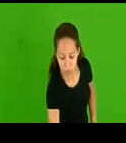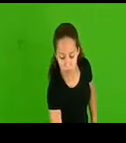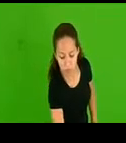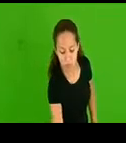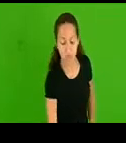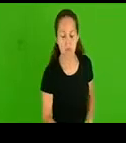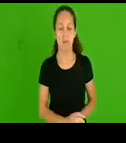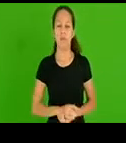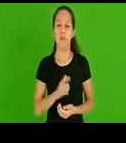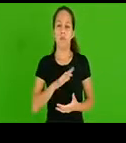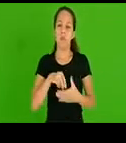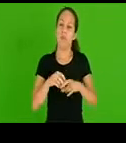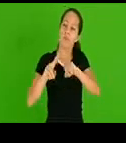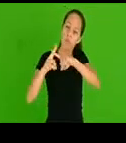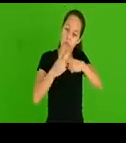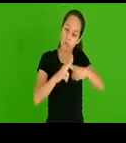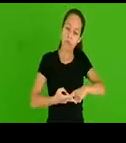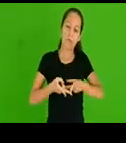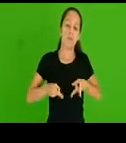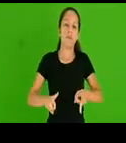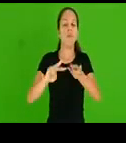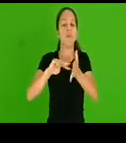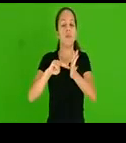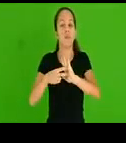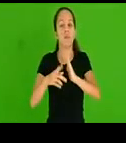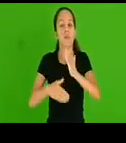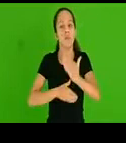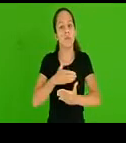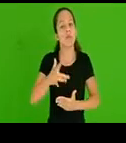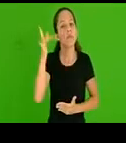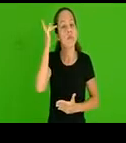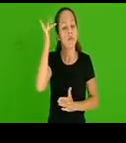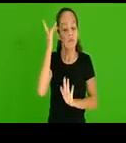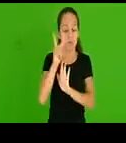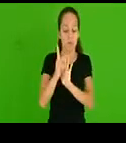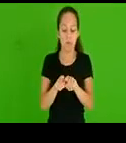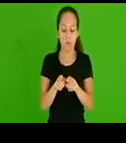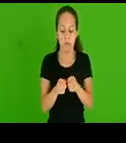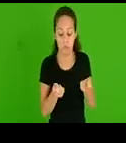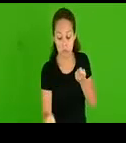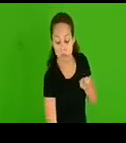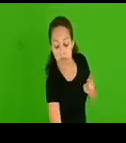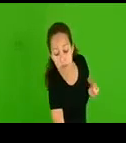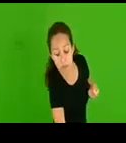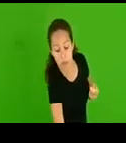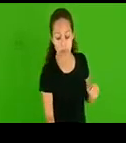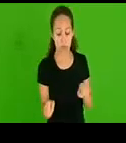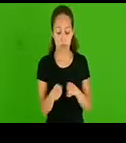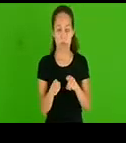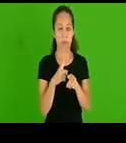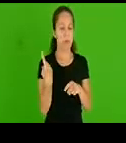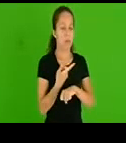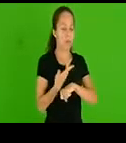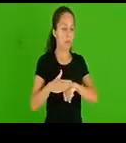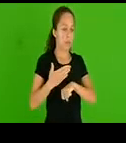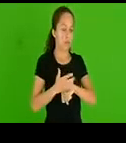tem que ser feita periodicamente é uma forma de não envelhecer tanto o projeto como a gestão, quanto as nossas práticas.